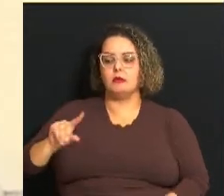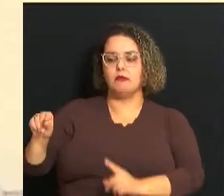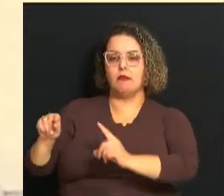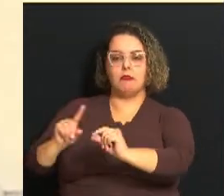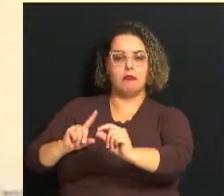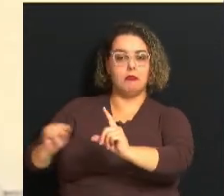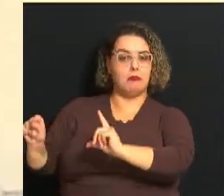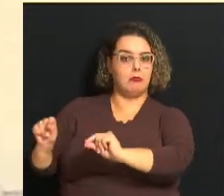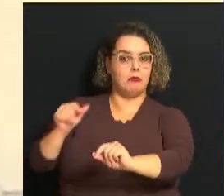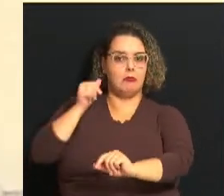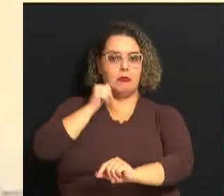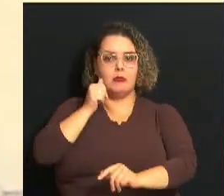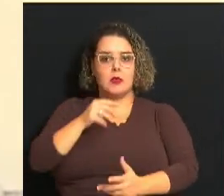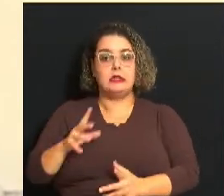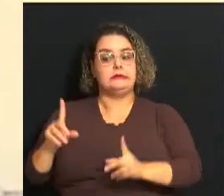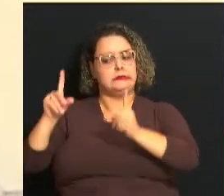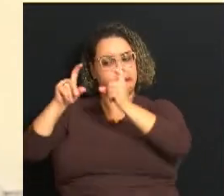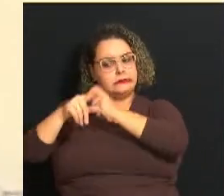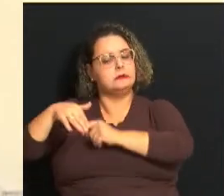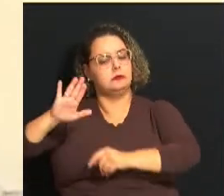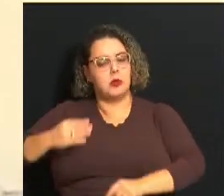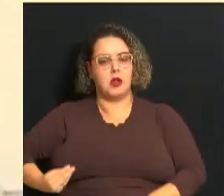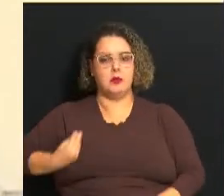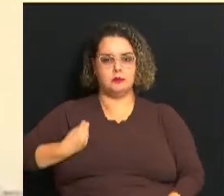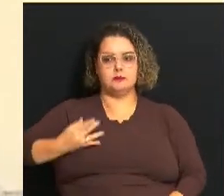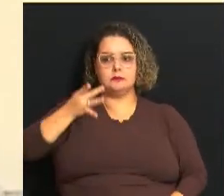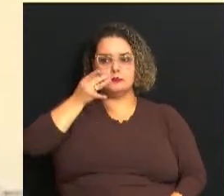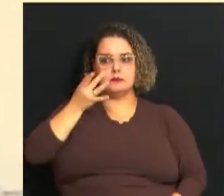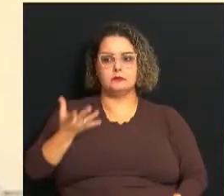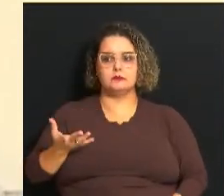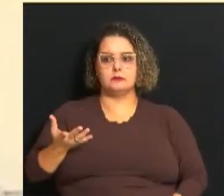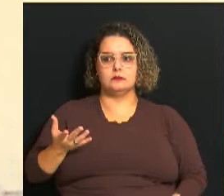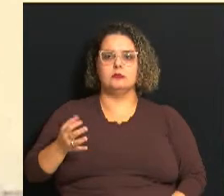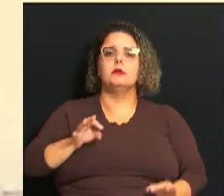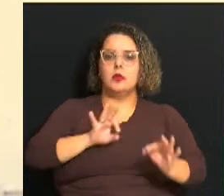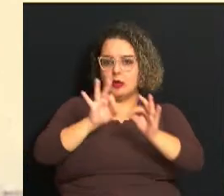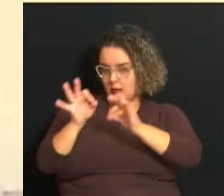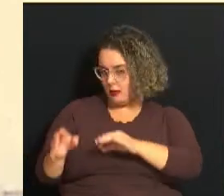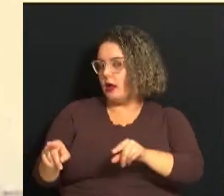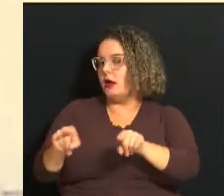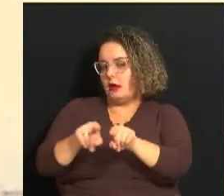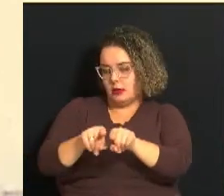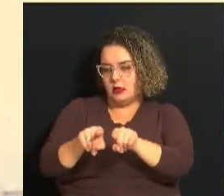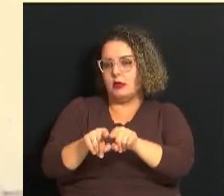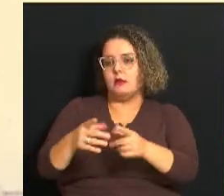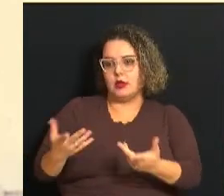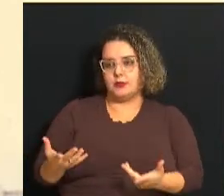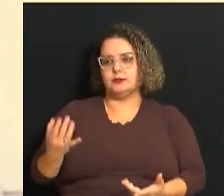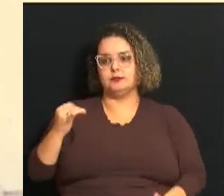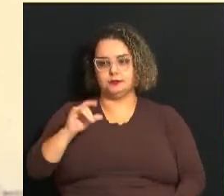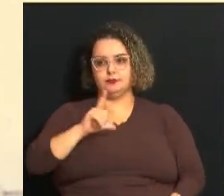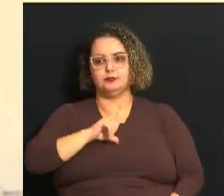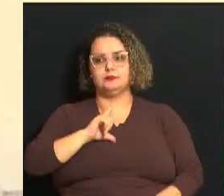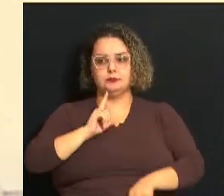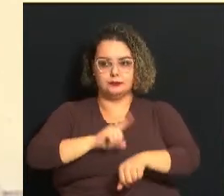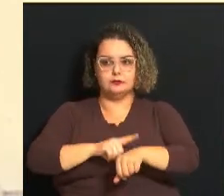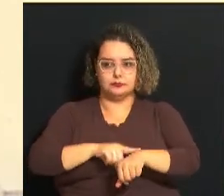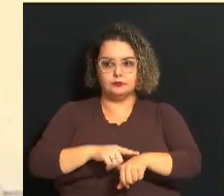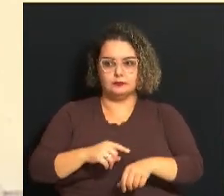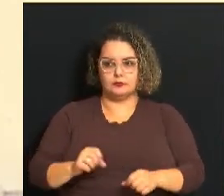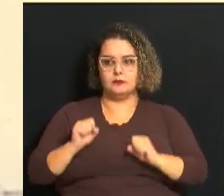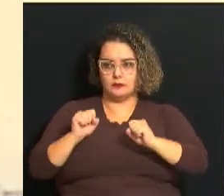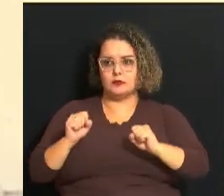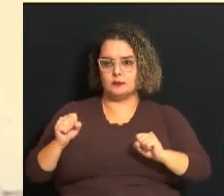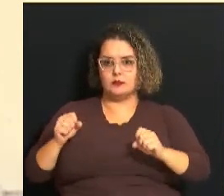práticas que dificultam a presença das mulheres compõem em casos como esse também e se a gente tiver um tempo interesse a gente pode entrar